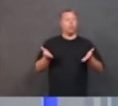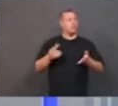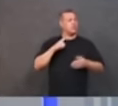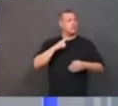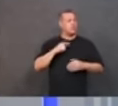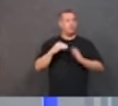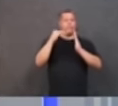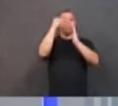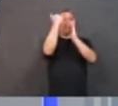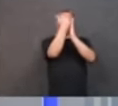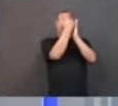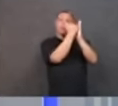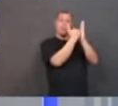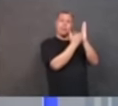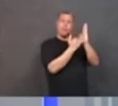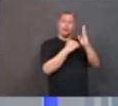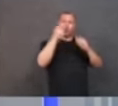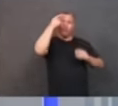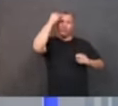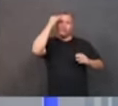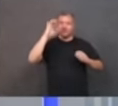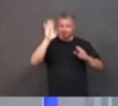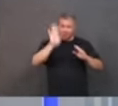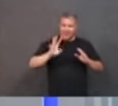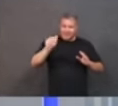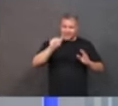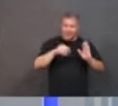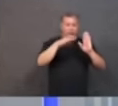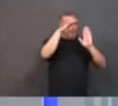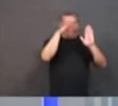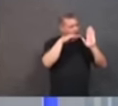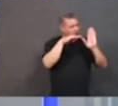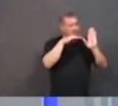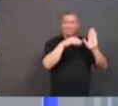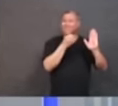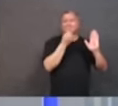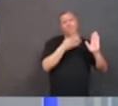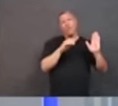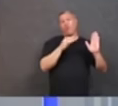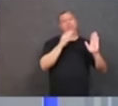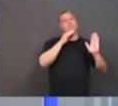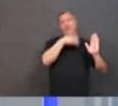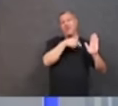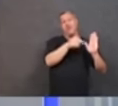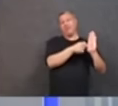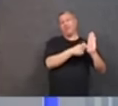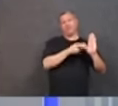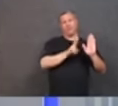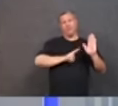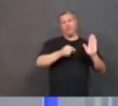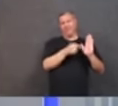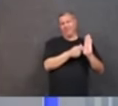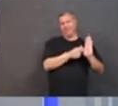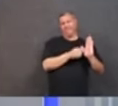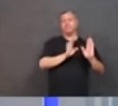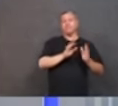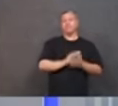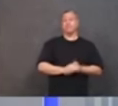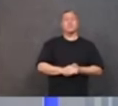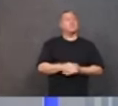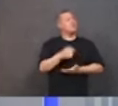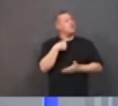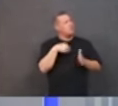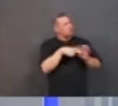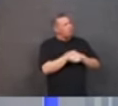que ela não merece, dado a sua grandeza, né? Então, a minha pergunta para o senhor é, se eleito, qual o seu plano para colocar a UFO